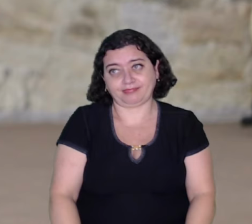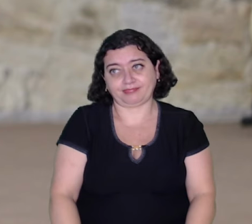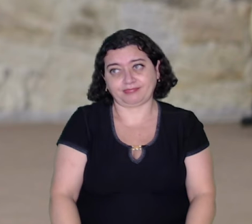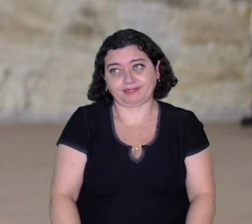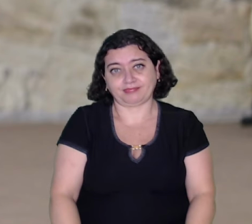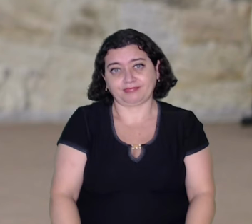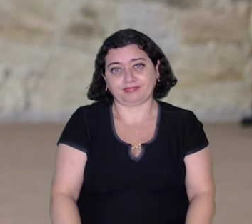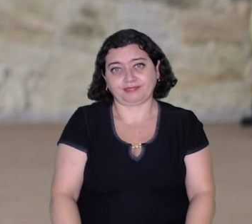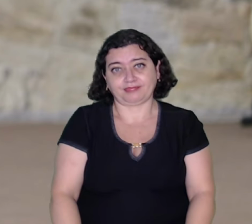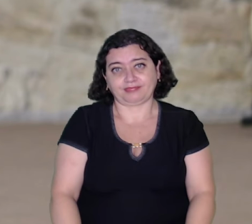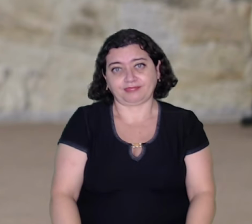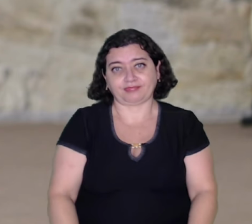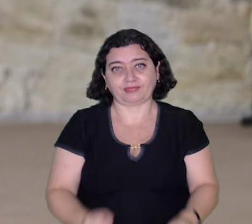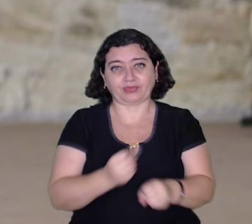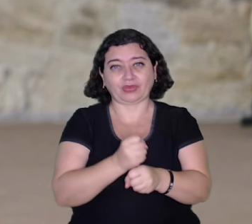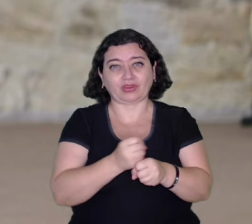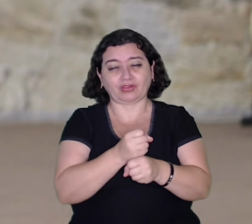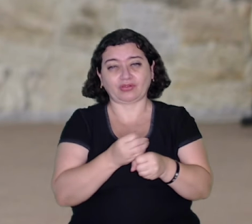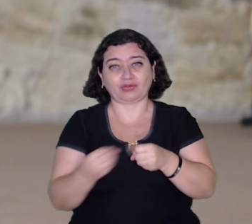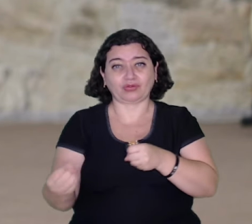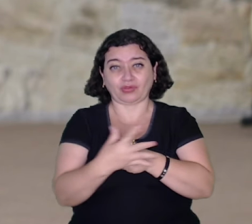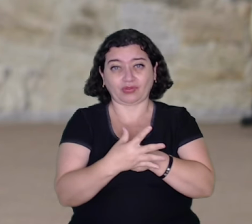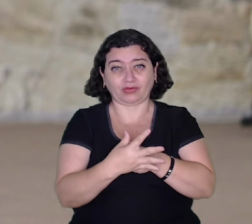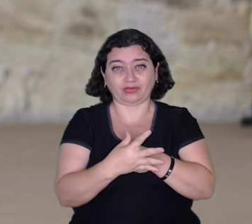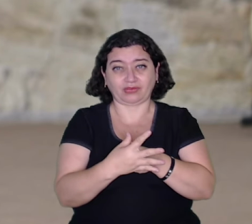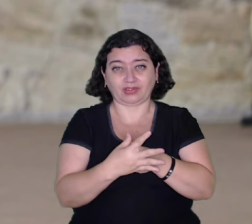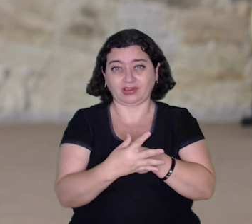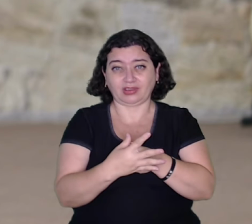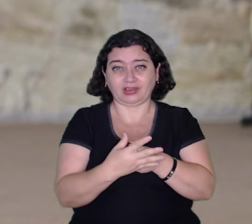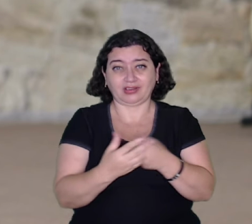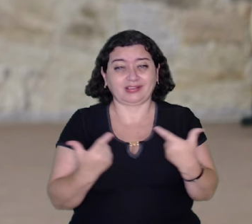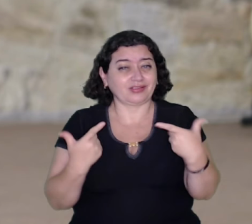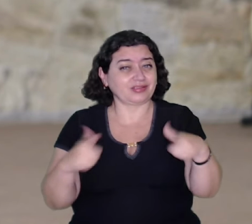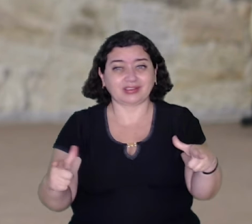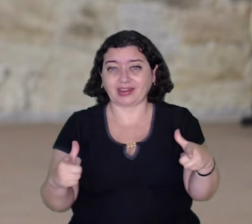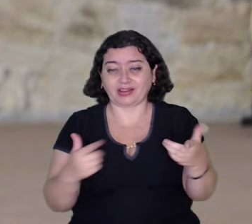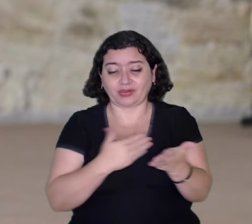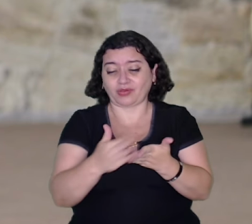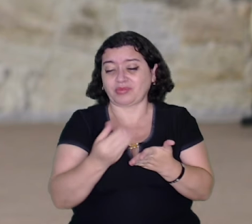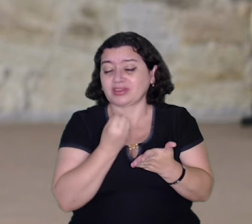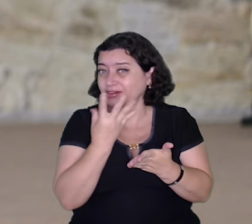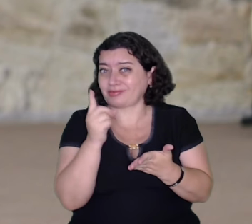Um novo ano que não está começando bem, porque a pandemia está aí.